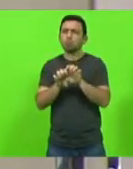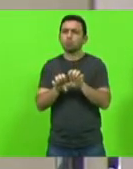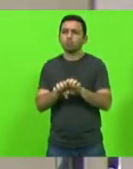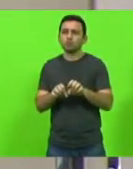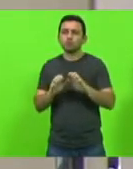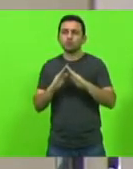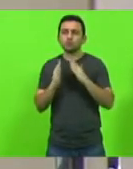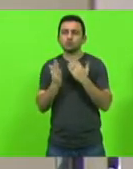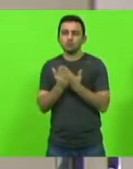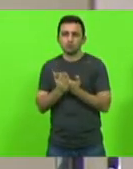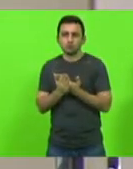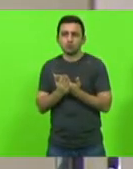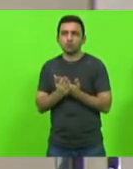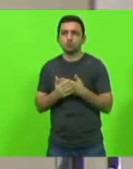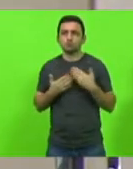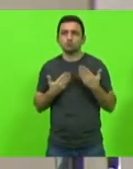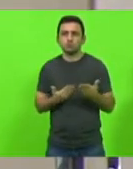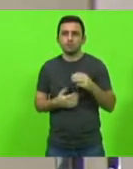educação básica